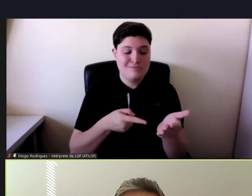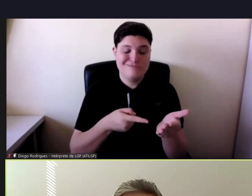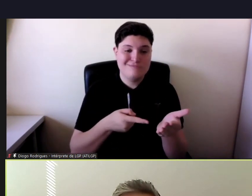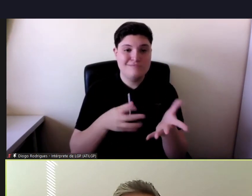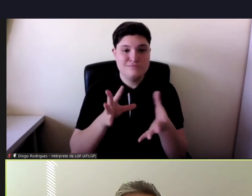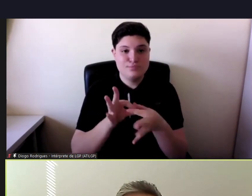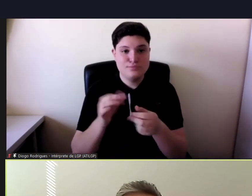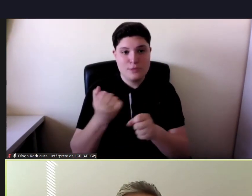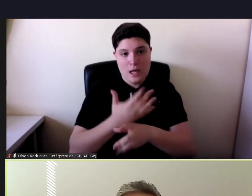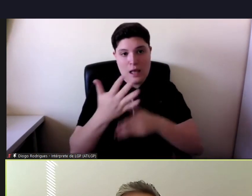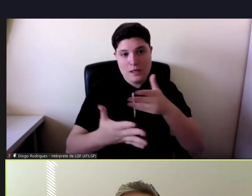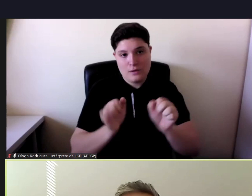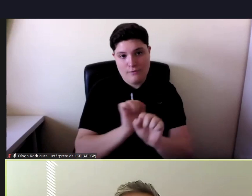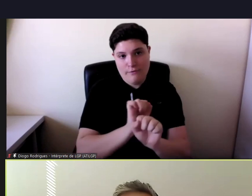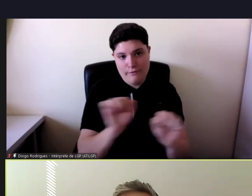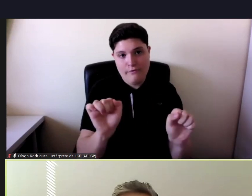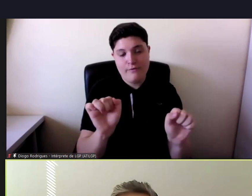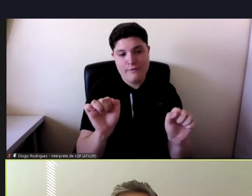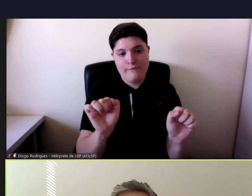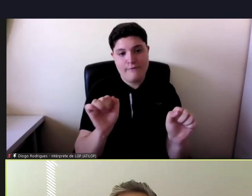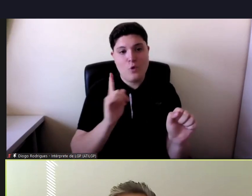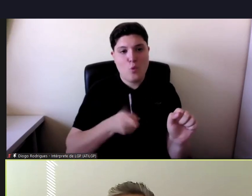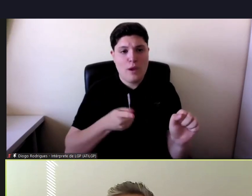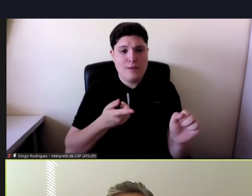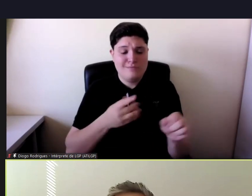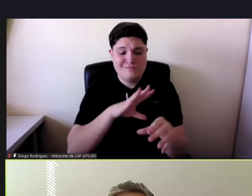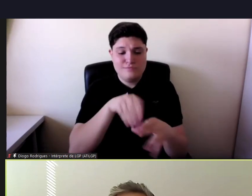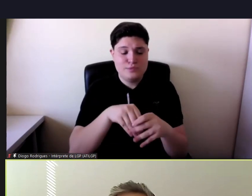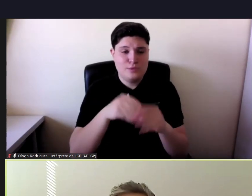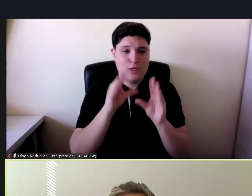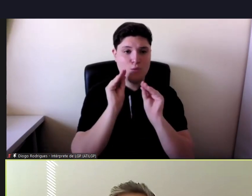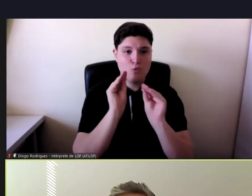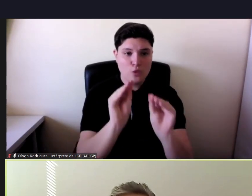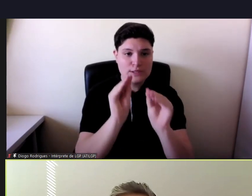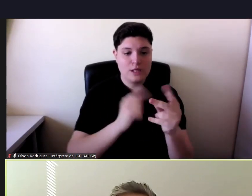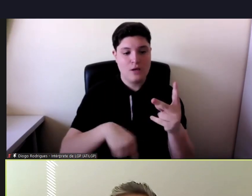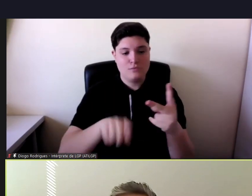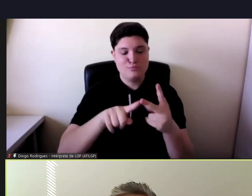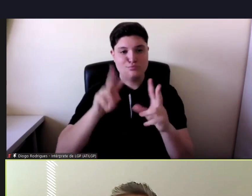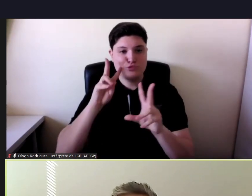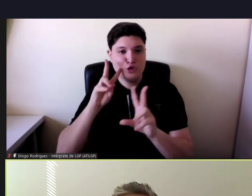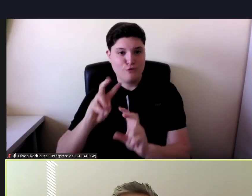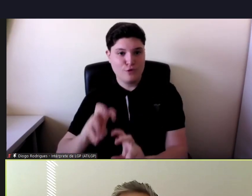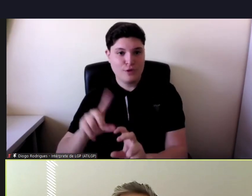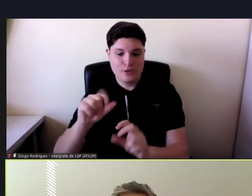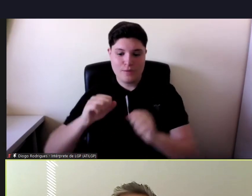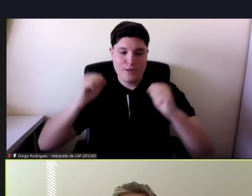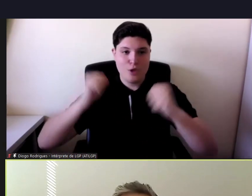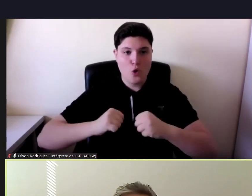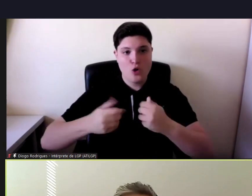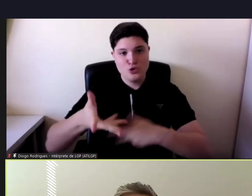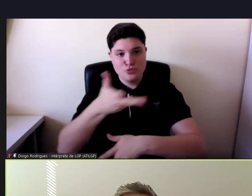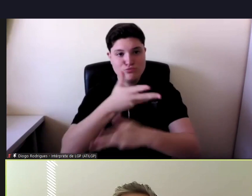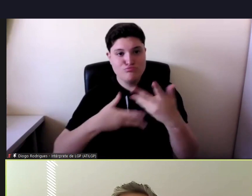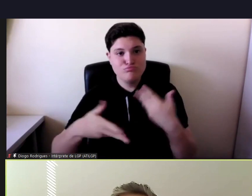atuação, nomeadamente aquilo que é a educação, a investigação e a cooperação, contribuindo para a transferência de